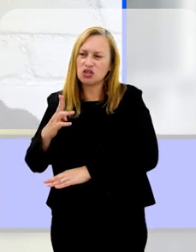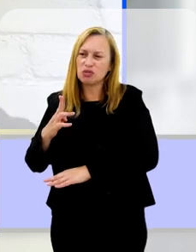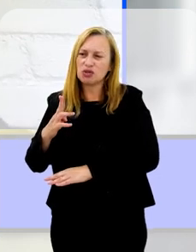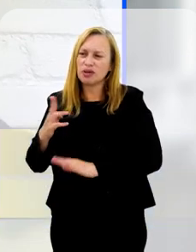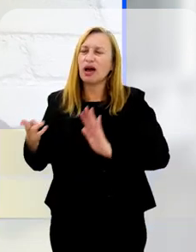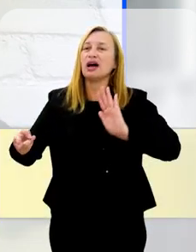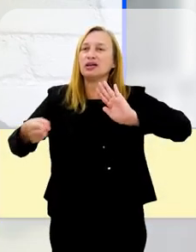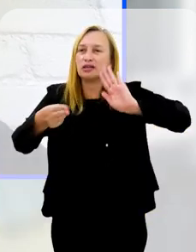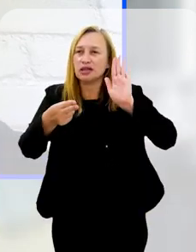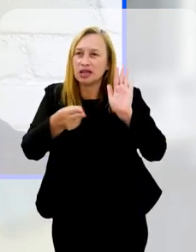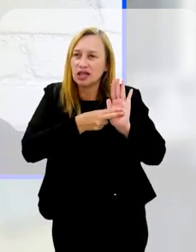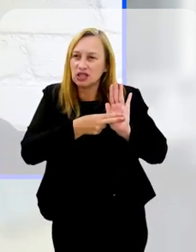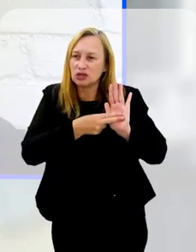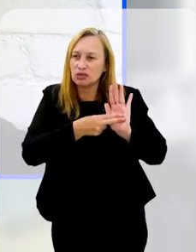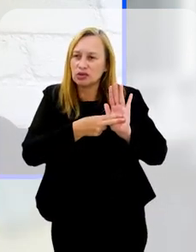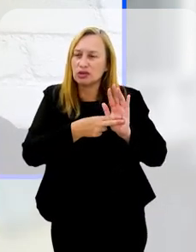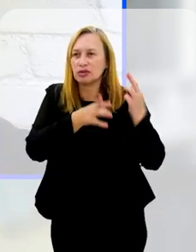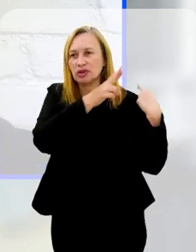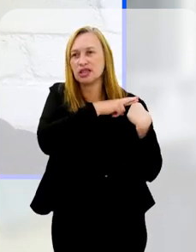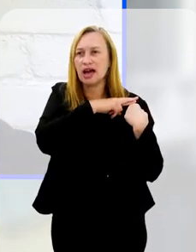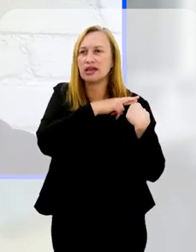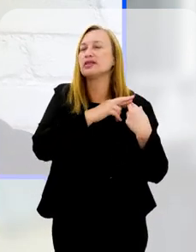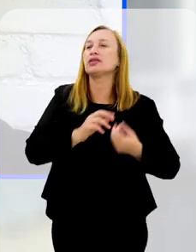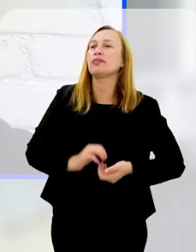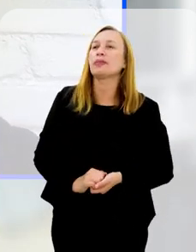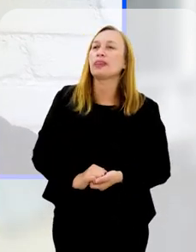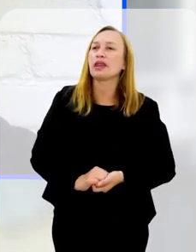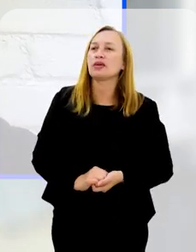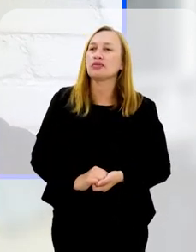assumisse responsabilidade